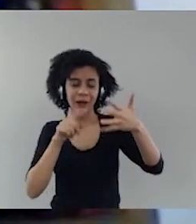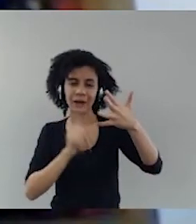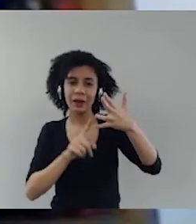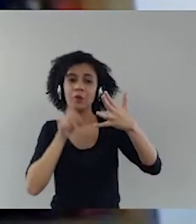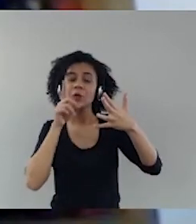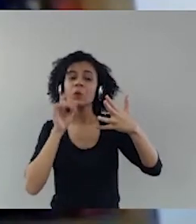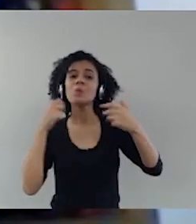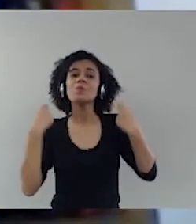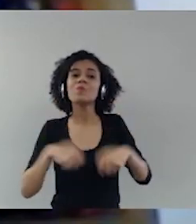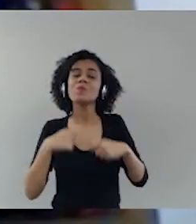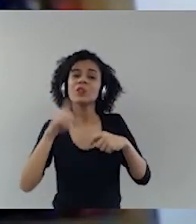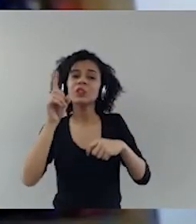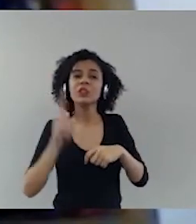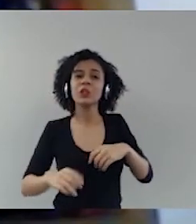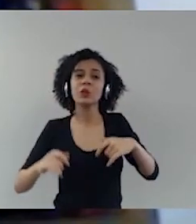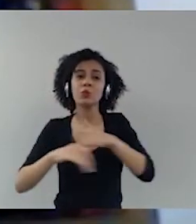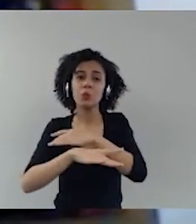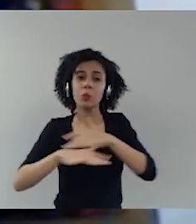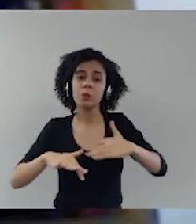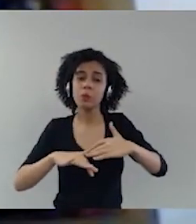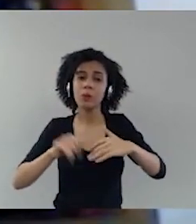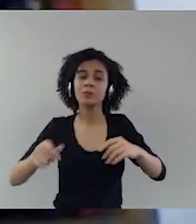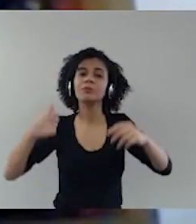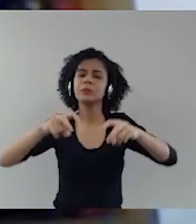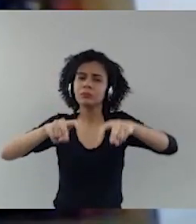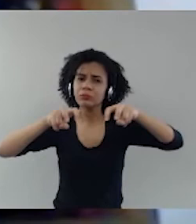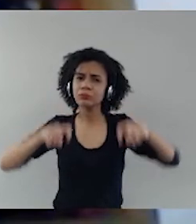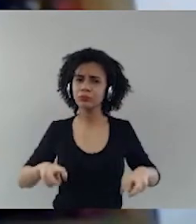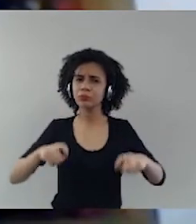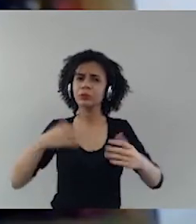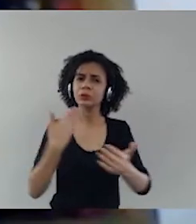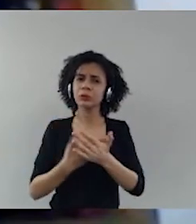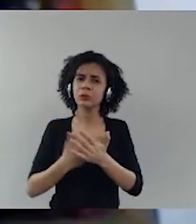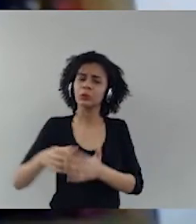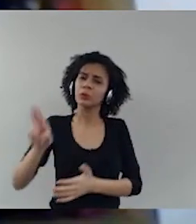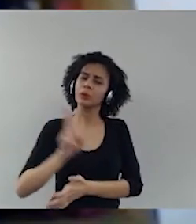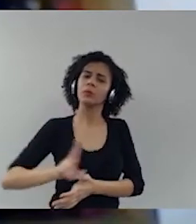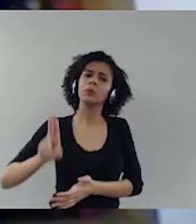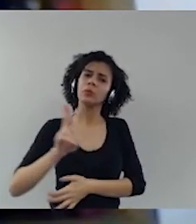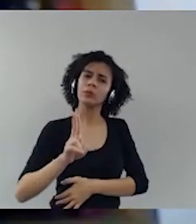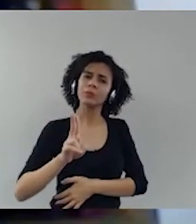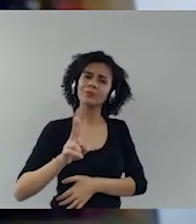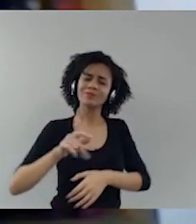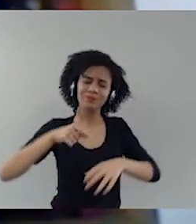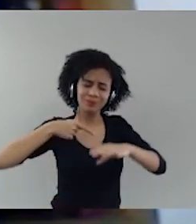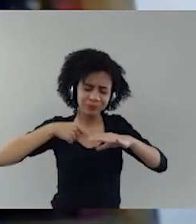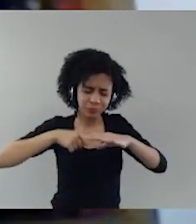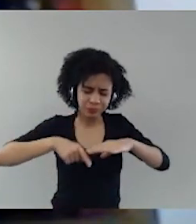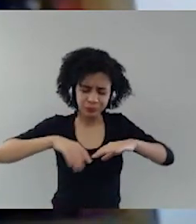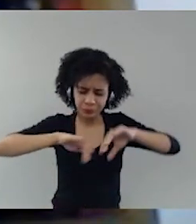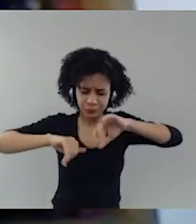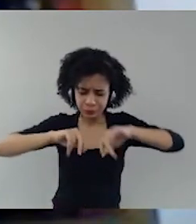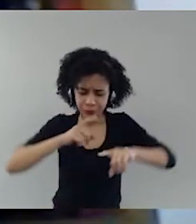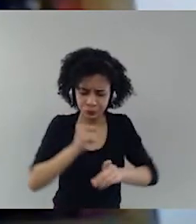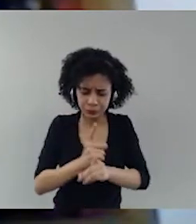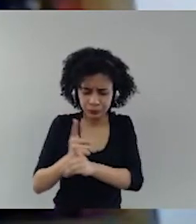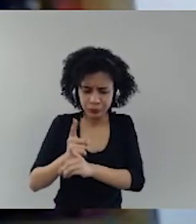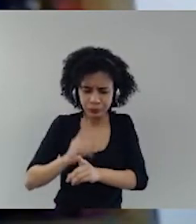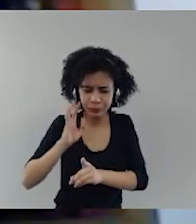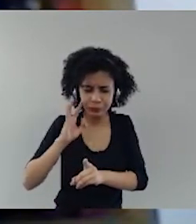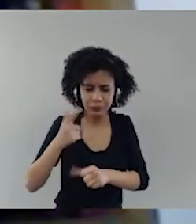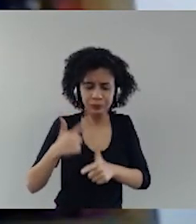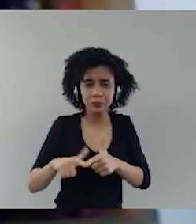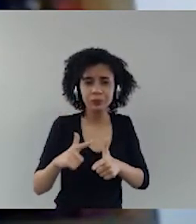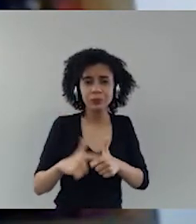direito urbanístico virar uma cadeira universitária e se debruçar sobre isso para poder encontrar soluções de